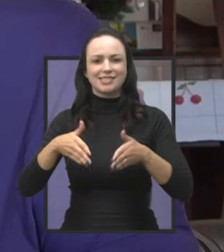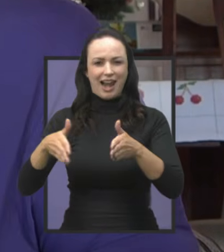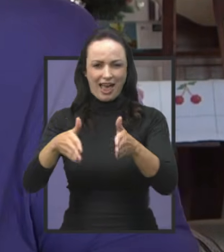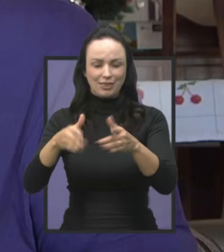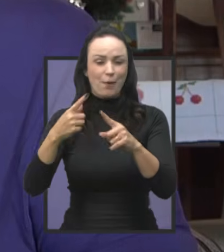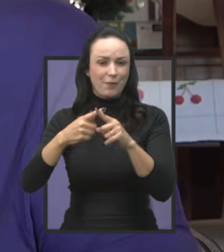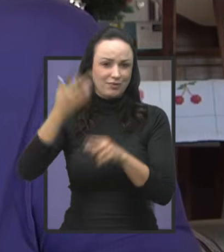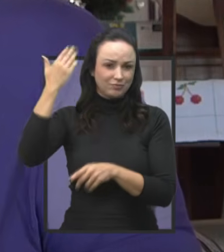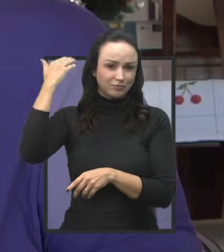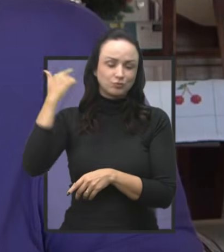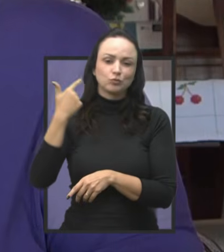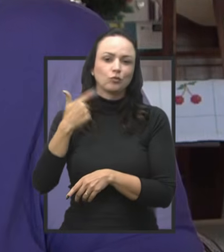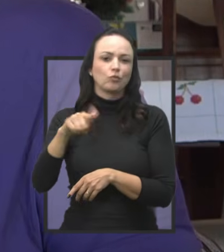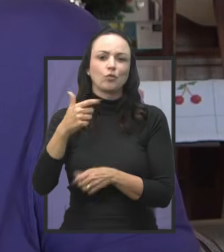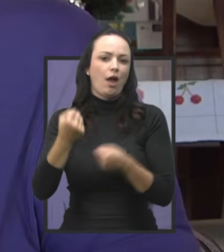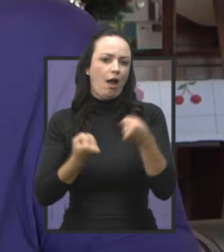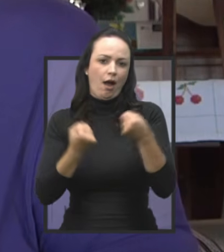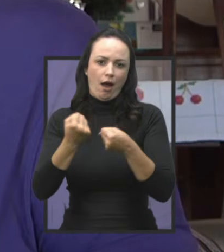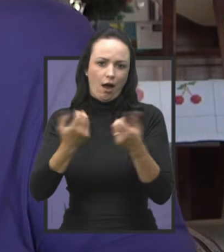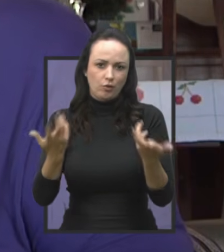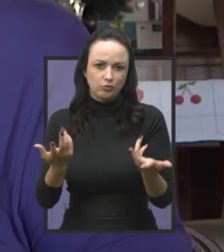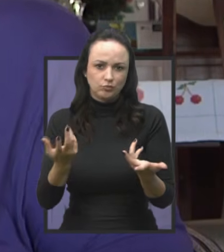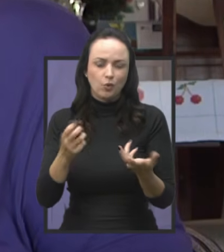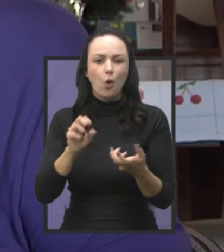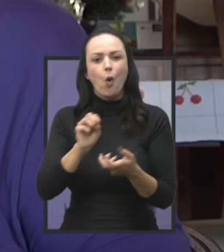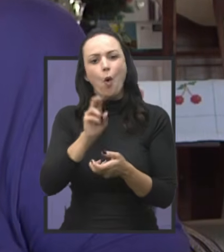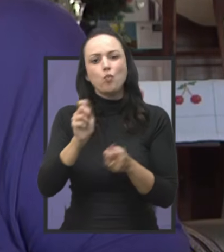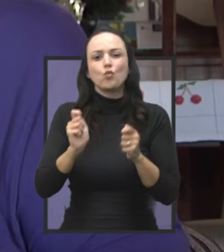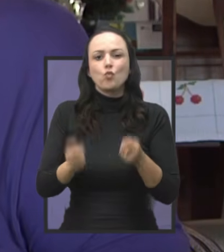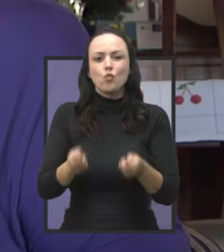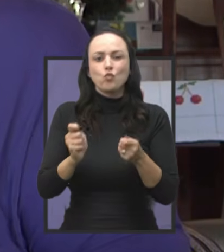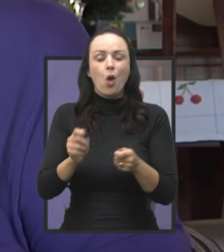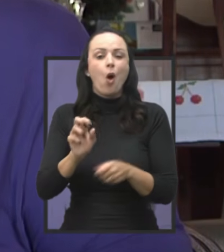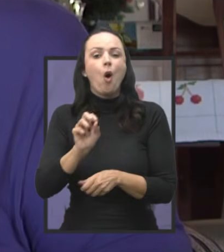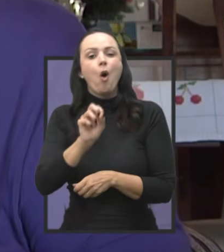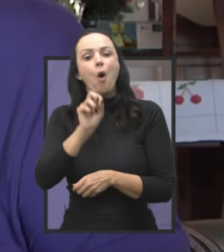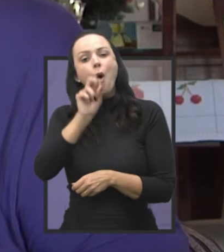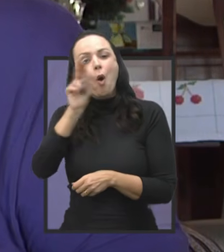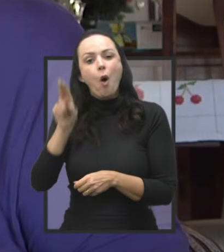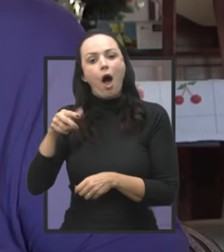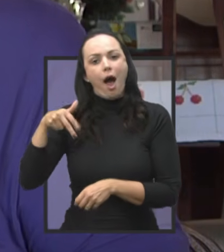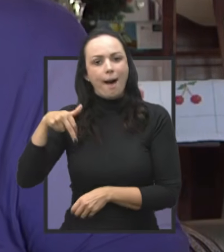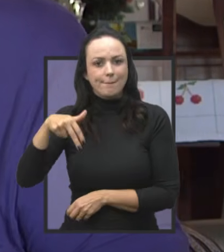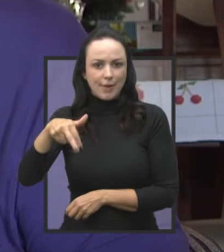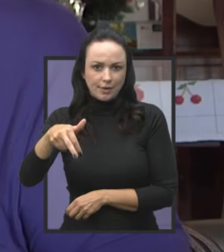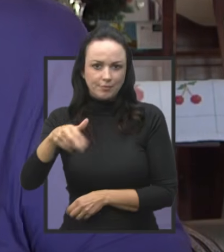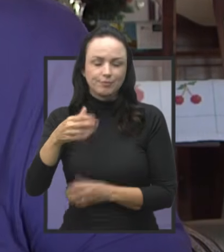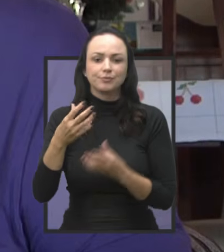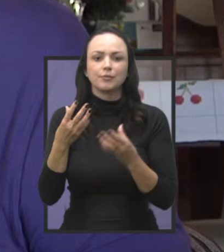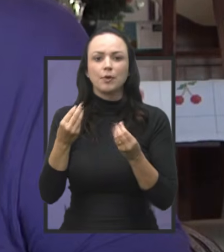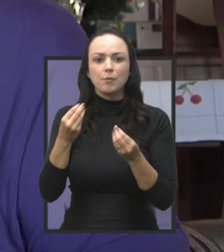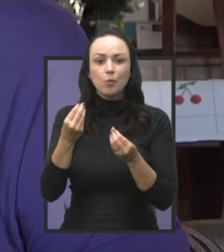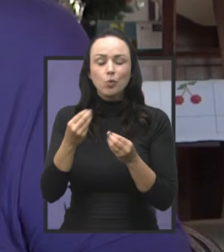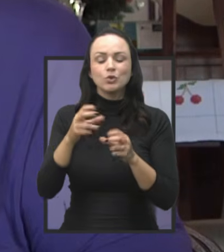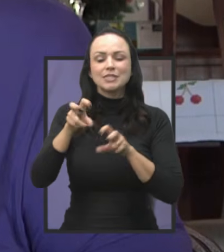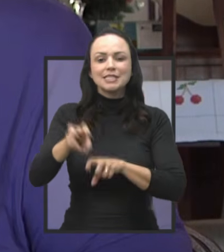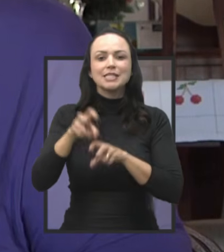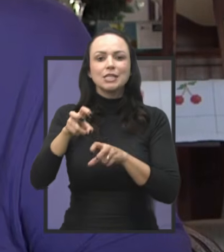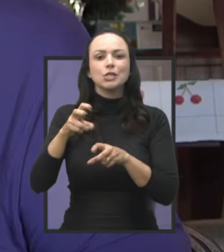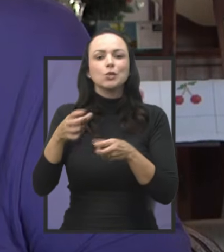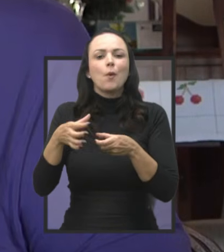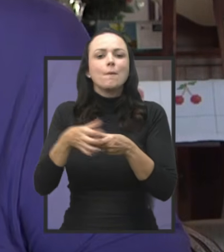estrada, porque naquela época não se tinha carro, ou era carroça, ou você tinha que vir a pé. E tinha muitos